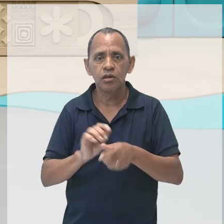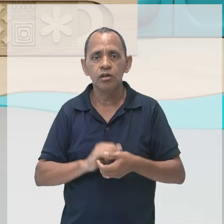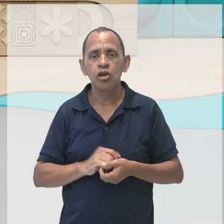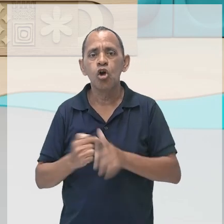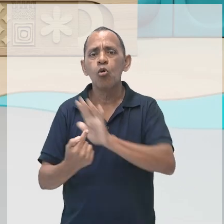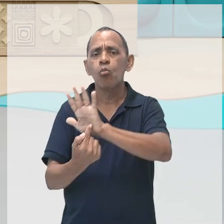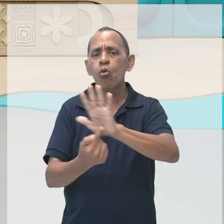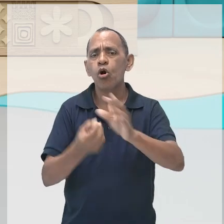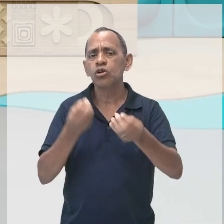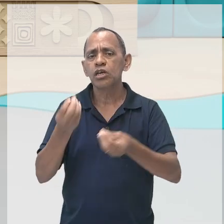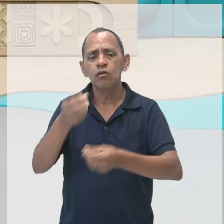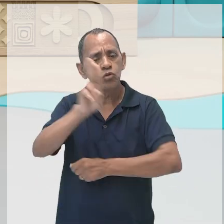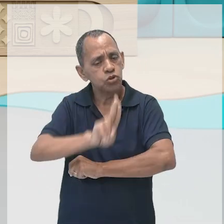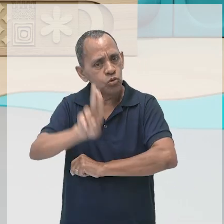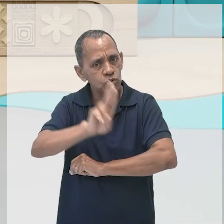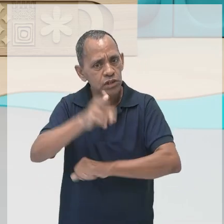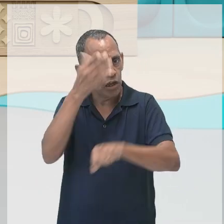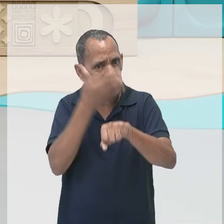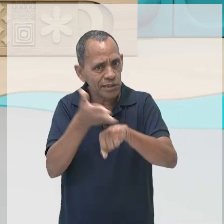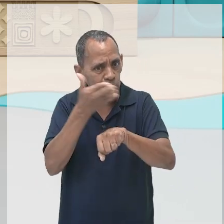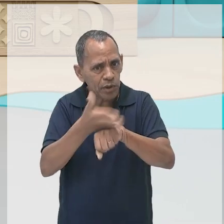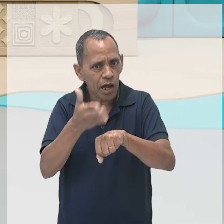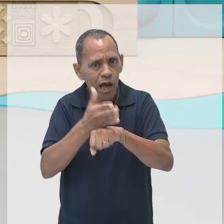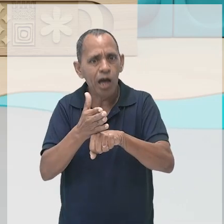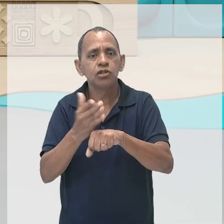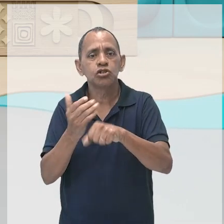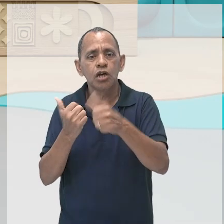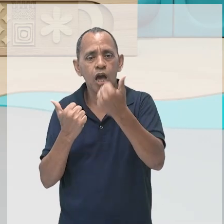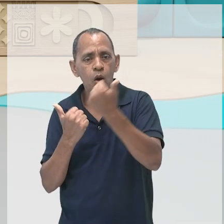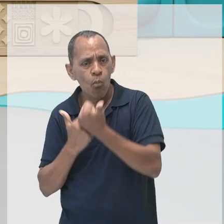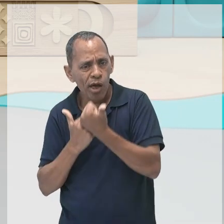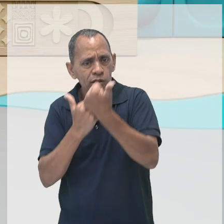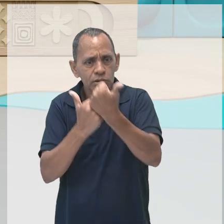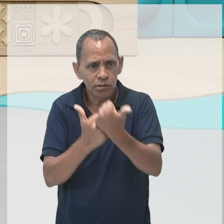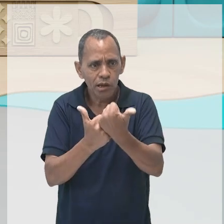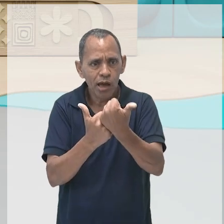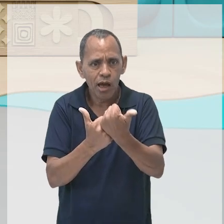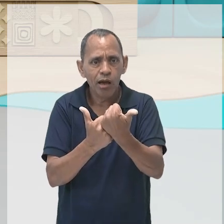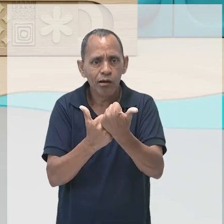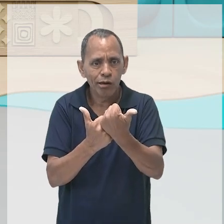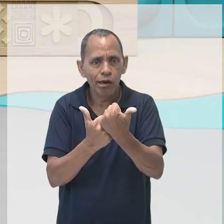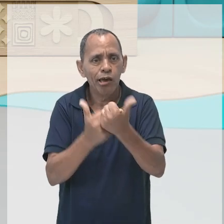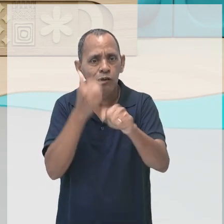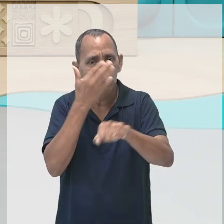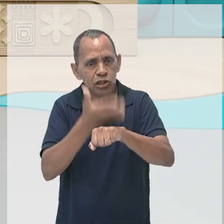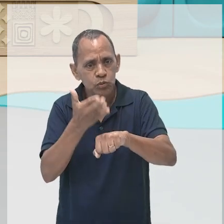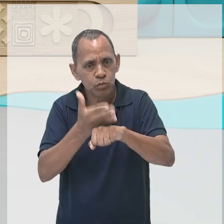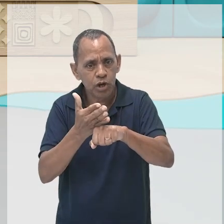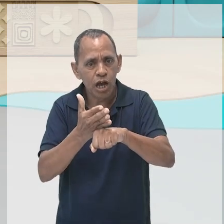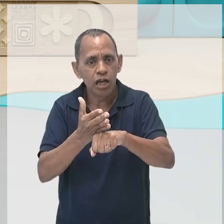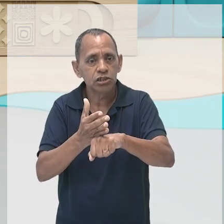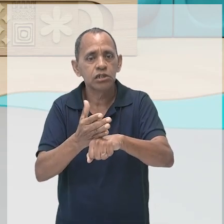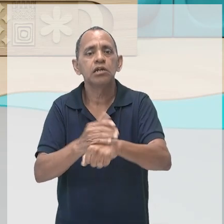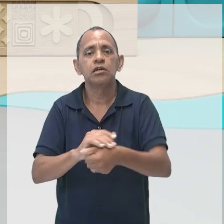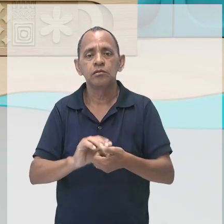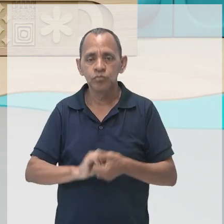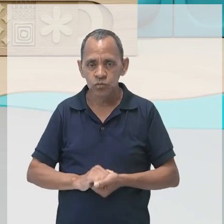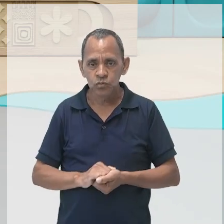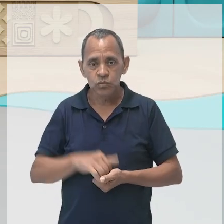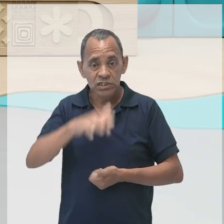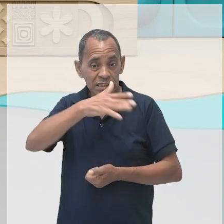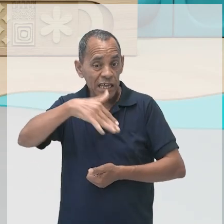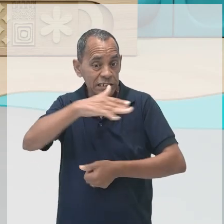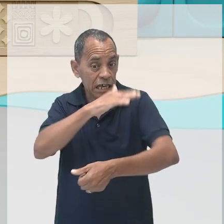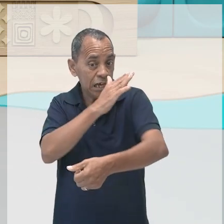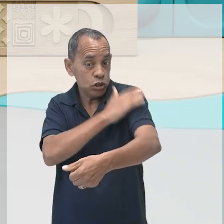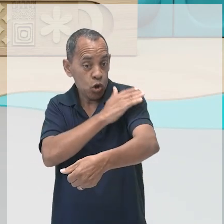eles vão ser usados ali para auxiliar nos exercícios, principalmente dos membros superiores, como